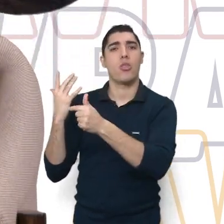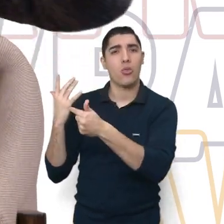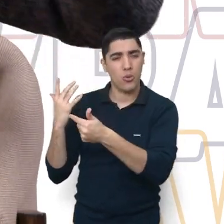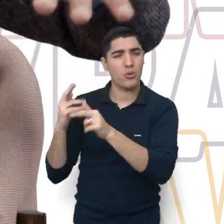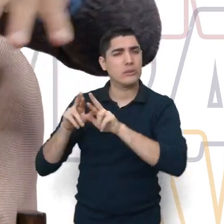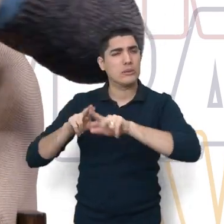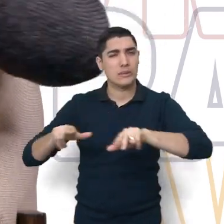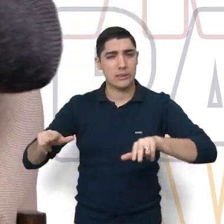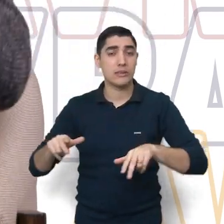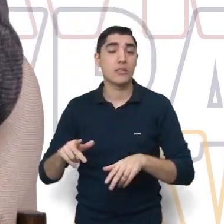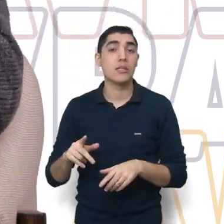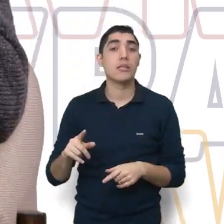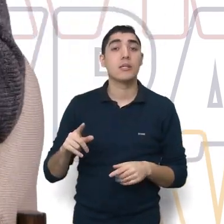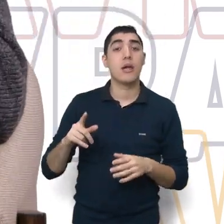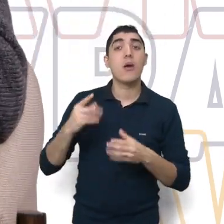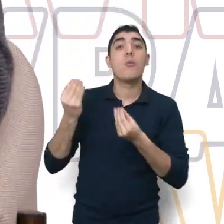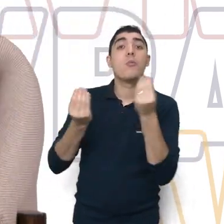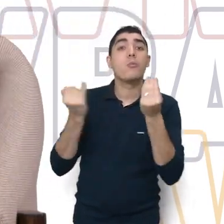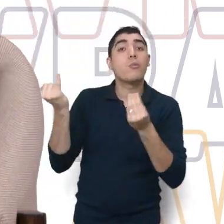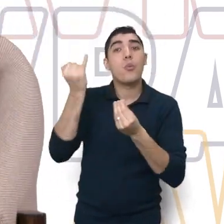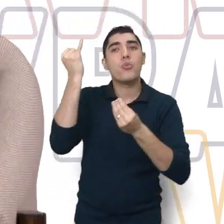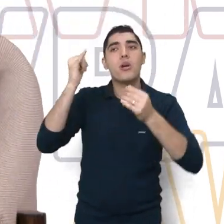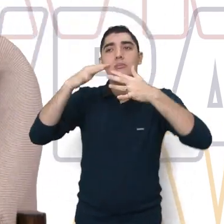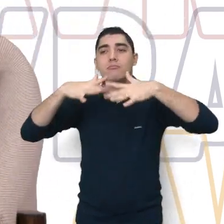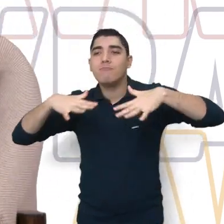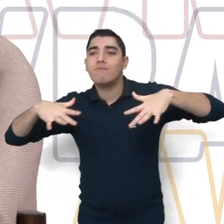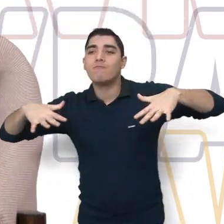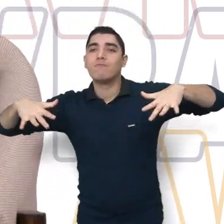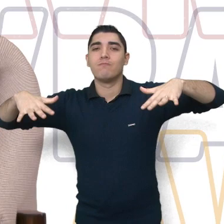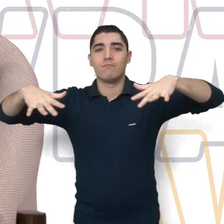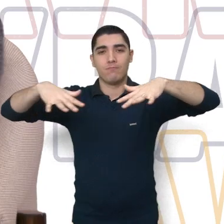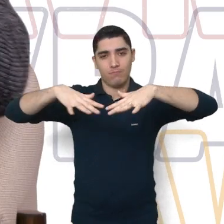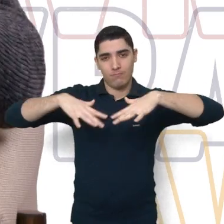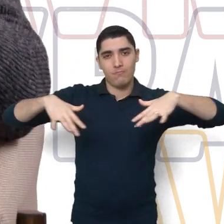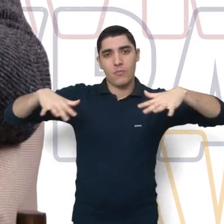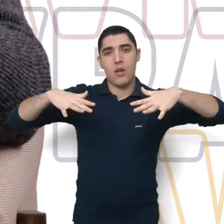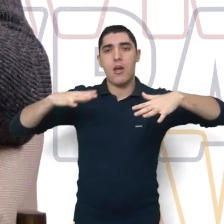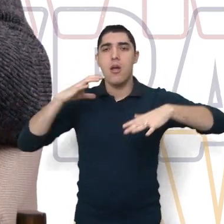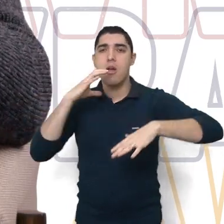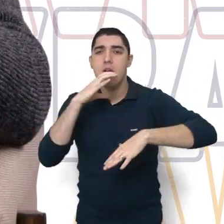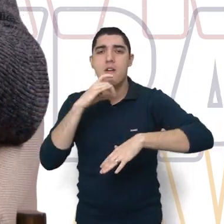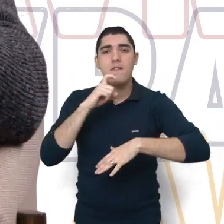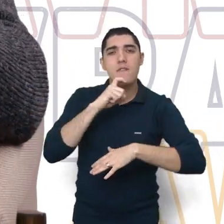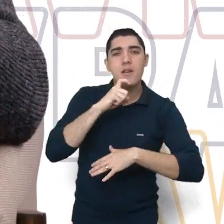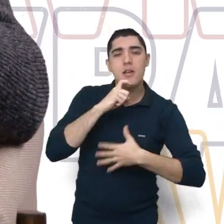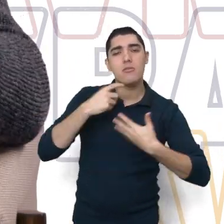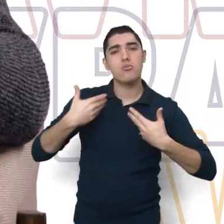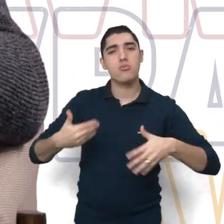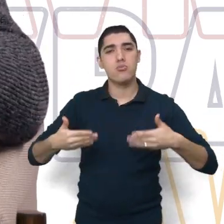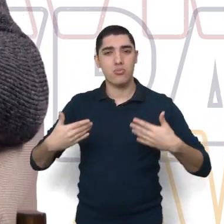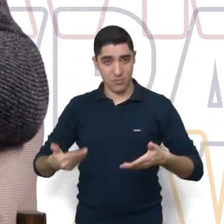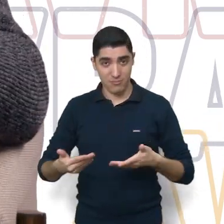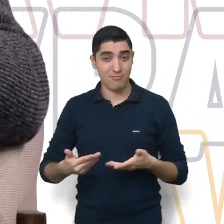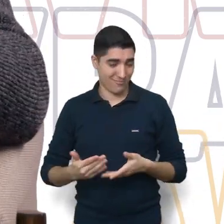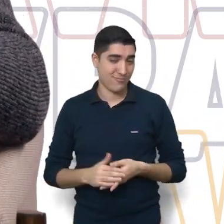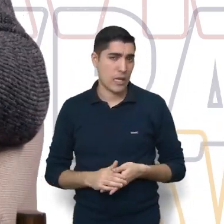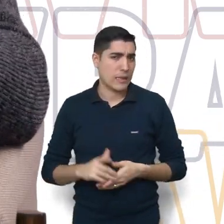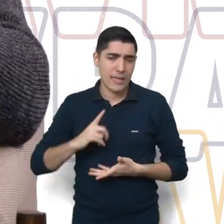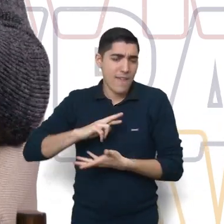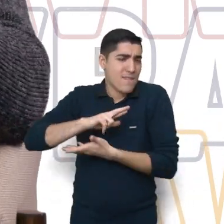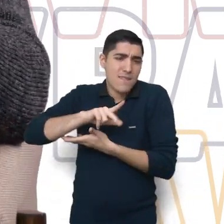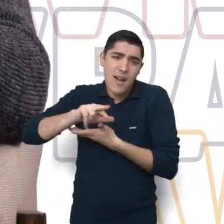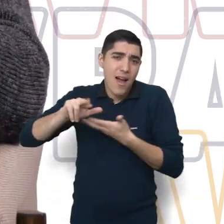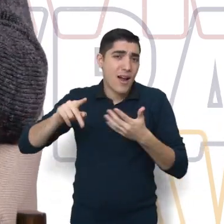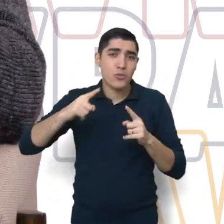o microclima então é uma outra forma Então a gente tem diversas formas